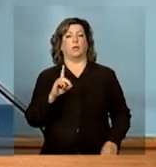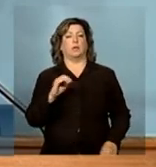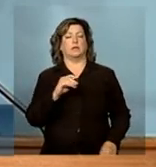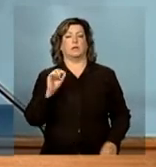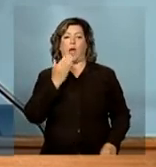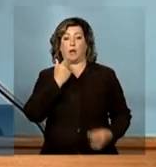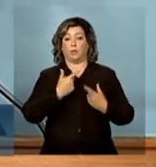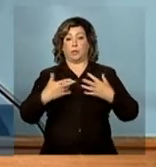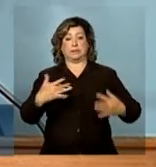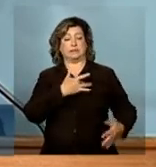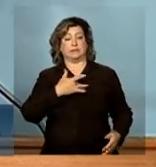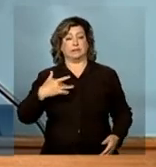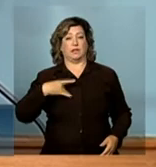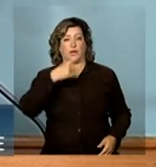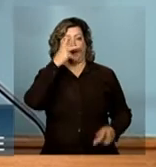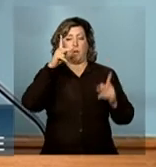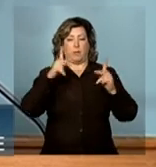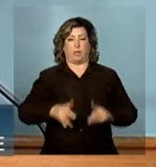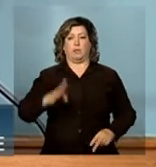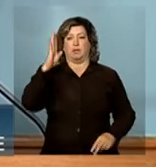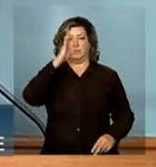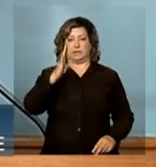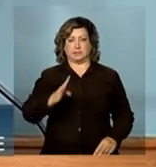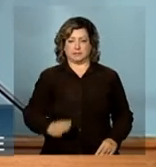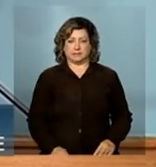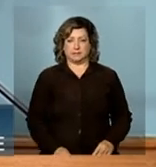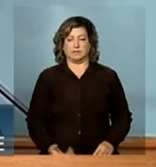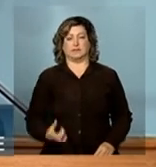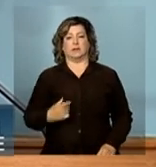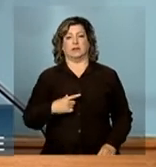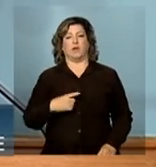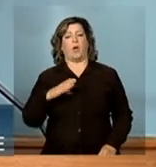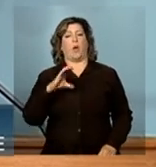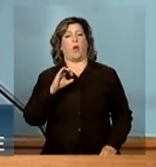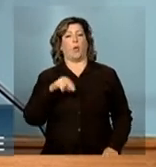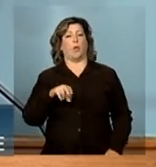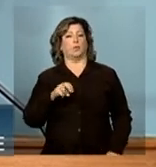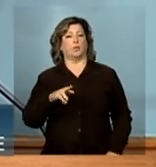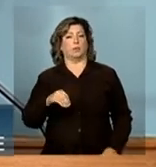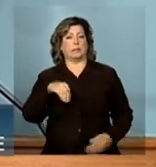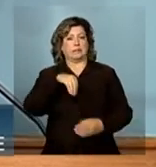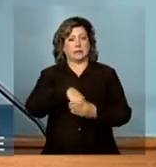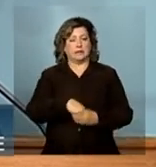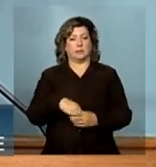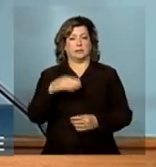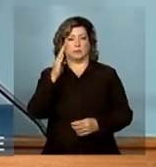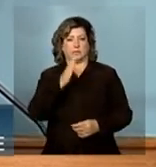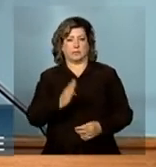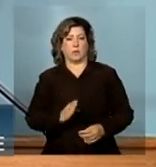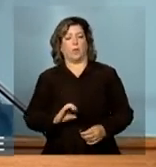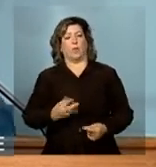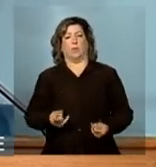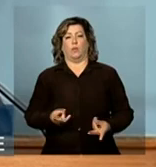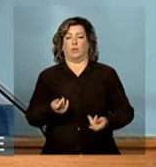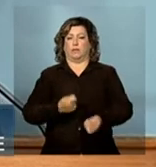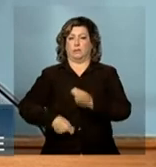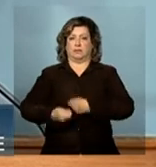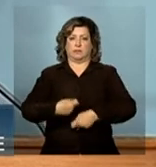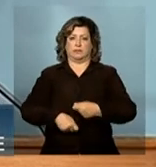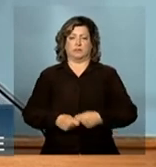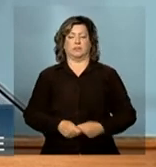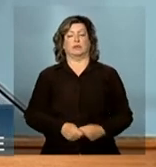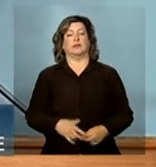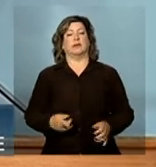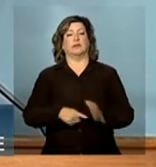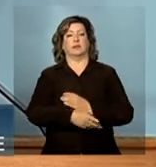saudáveis para o povo brasileiro, e seja para o consumo interno, seja para a nossa balança comercial. Né? Então, prezados